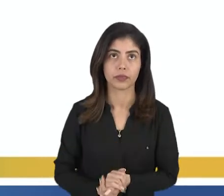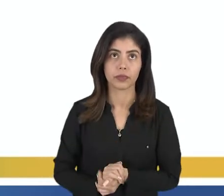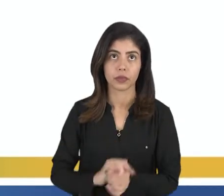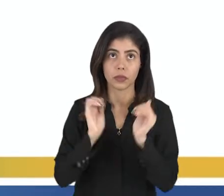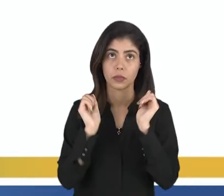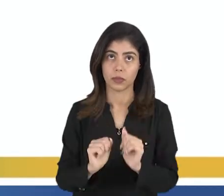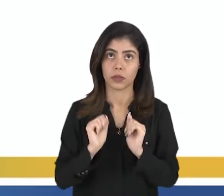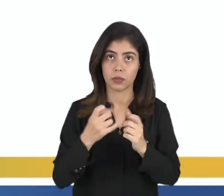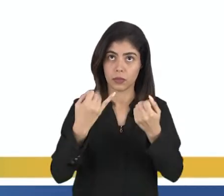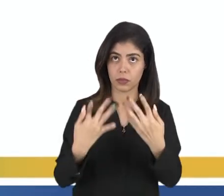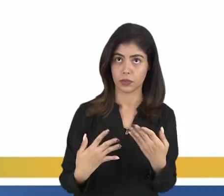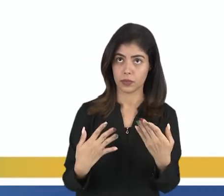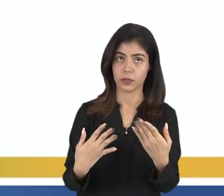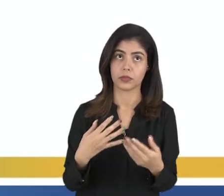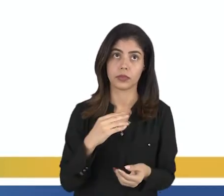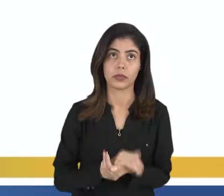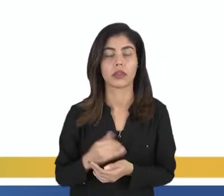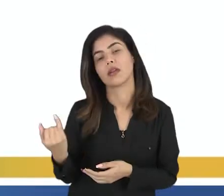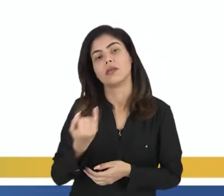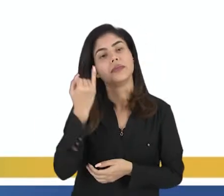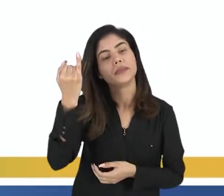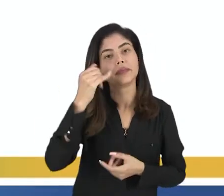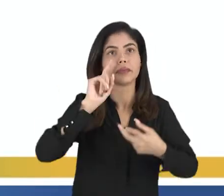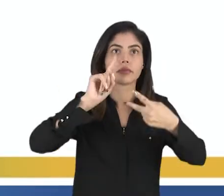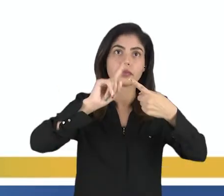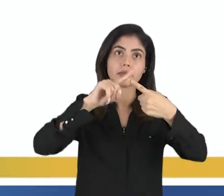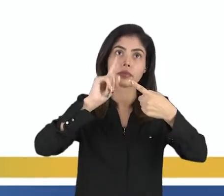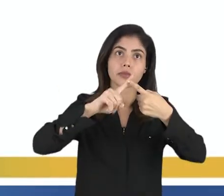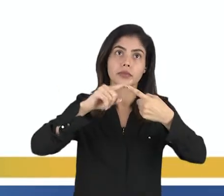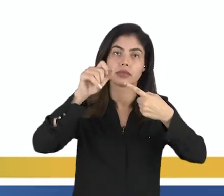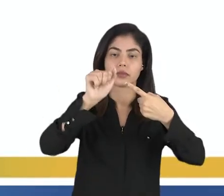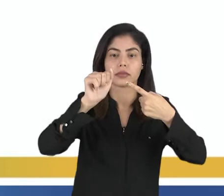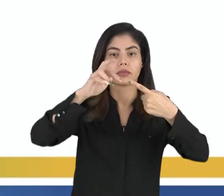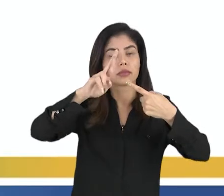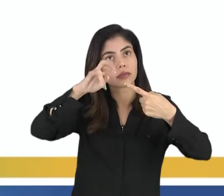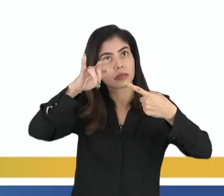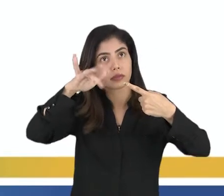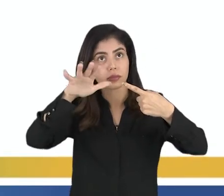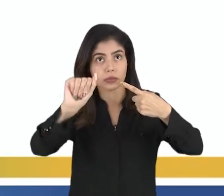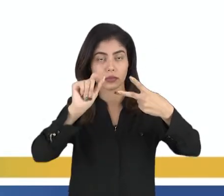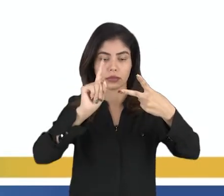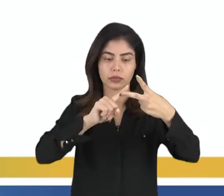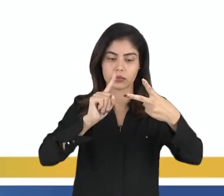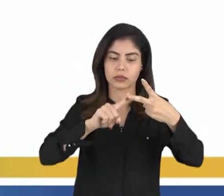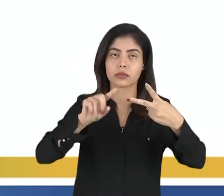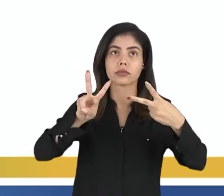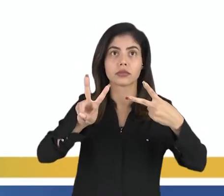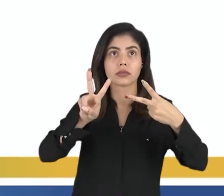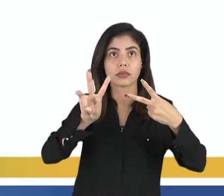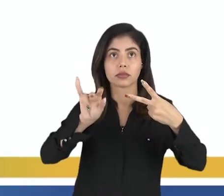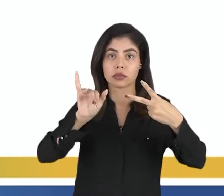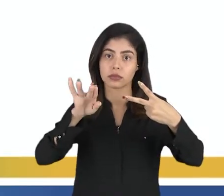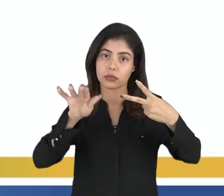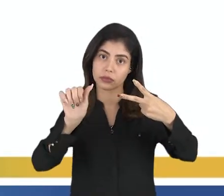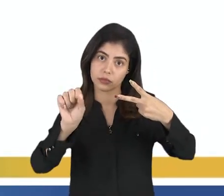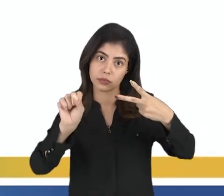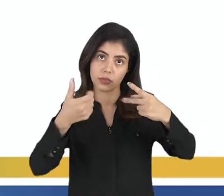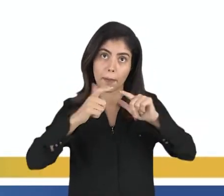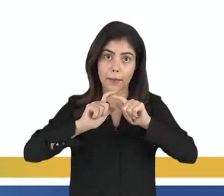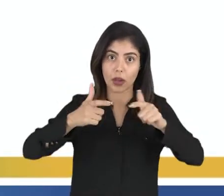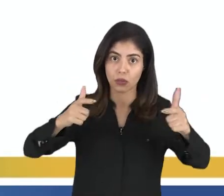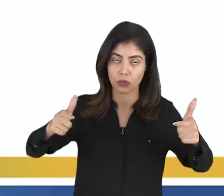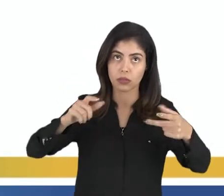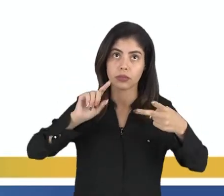fechado. Podemos distinguir, então, como os vasos sanguíneos em 3, que são as artérias, né, que são vasos